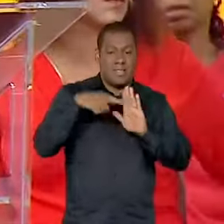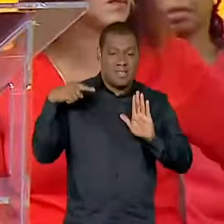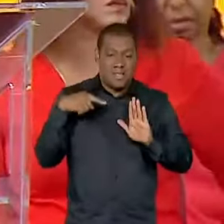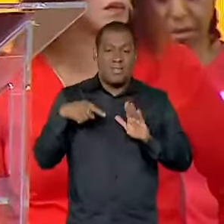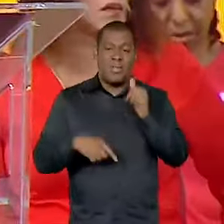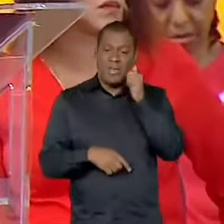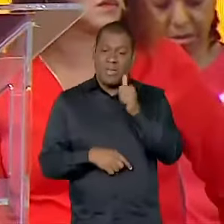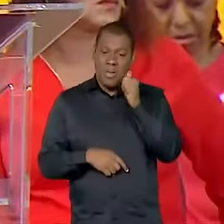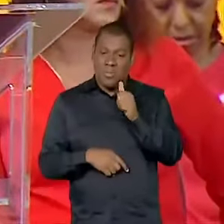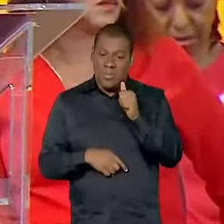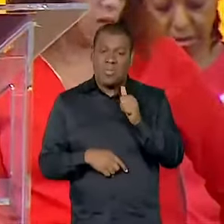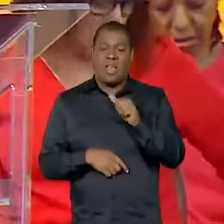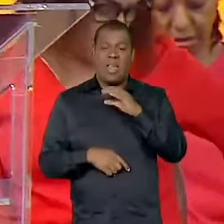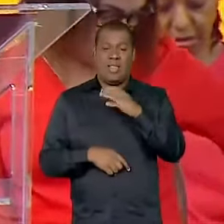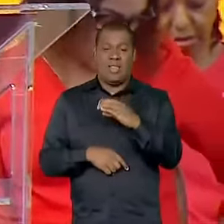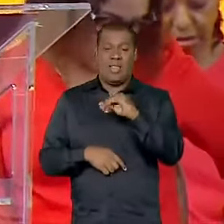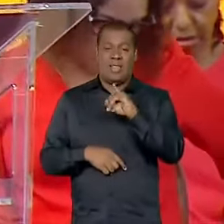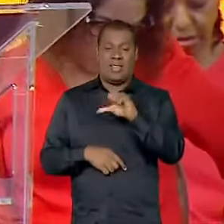Cissa Guimarães,